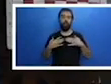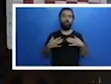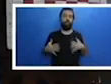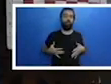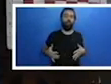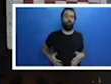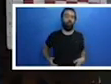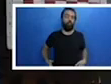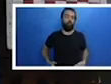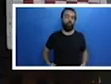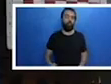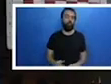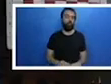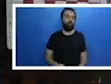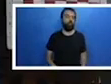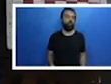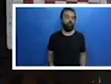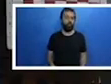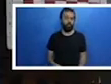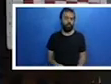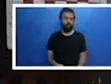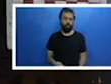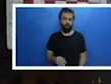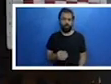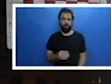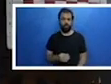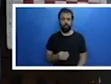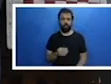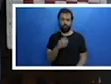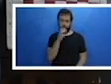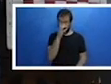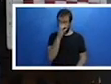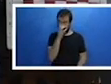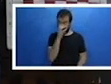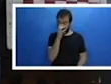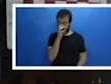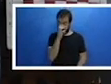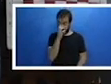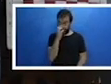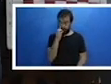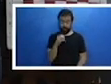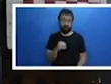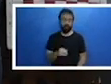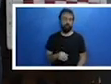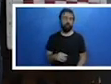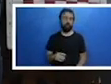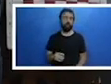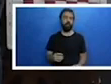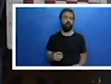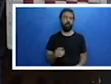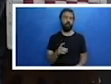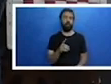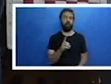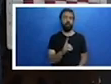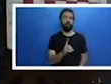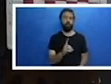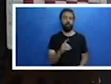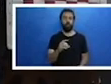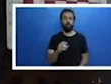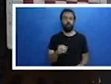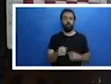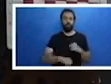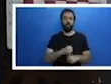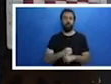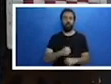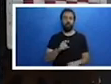Mais preparado para realizar as atividades ou para entrar em combate. Então, foi no ano de 1928 que as